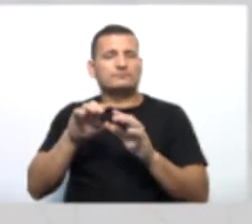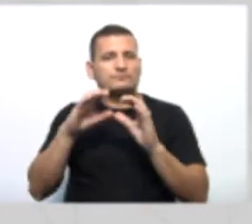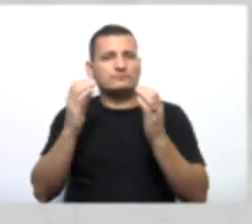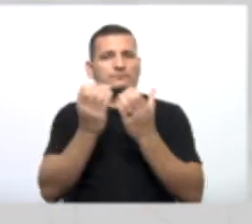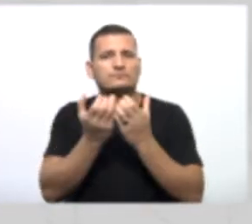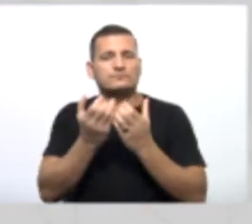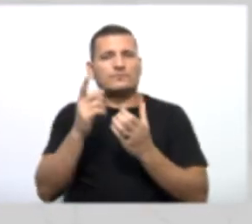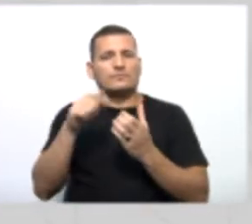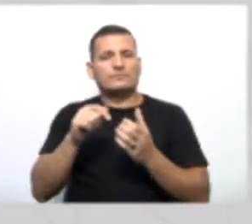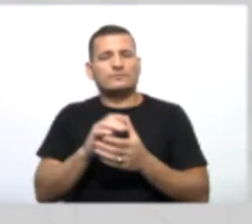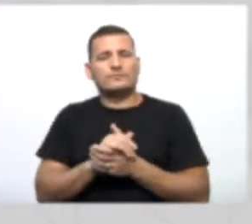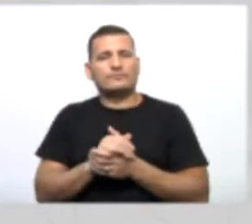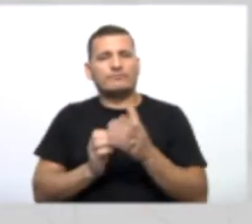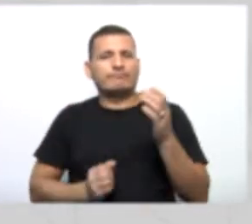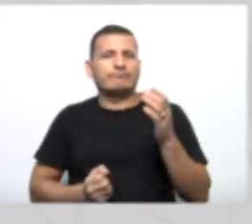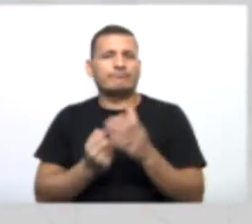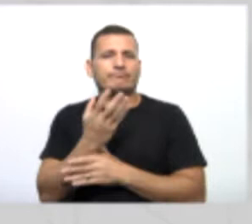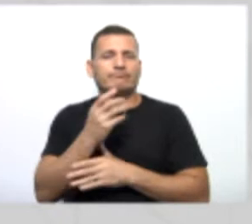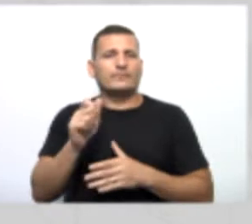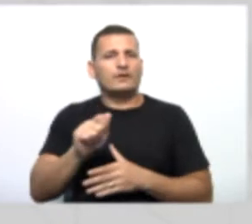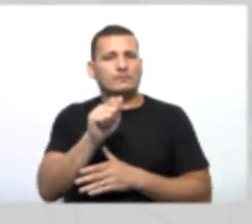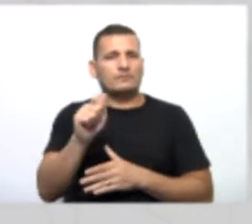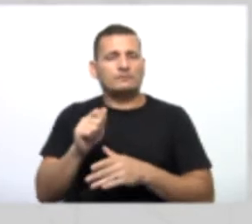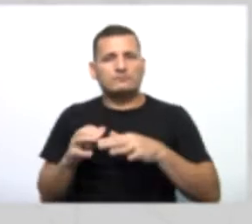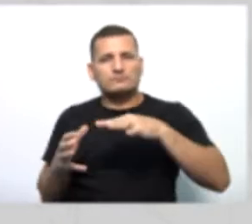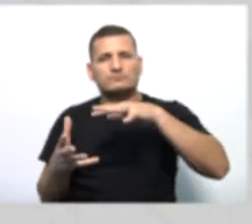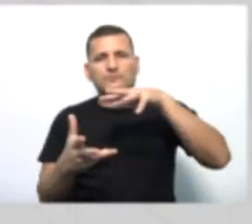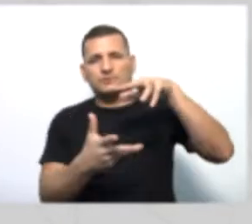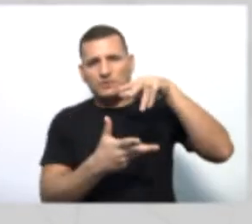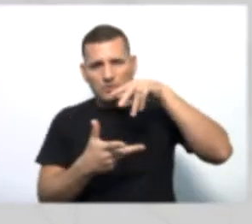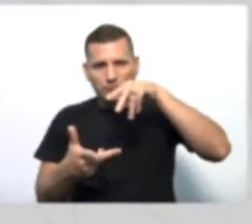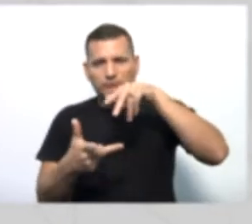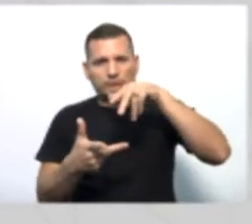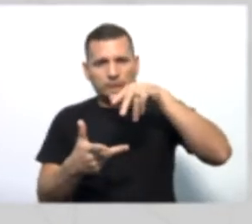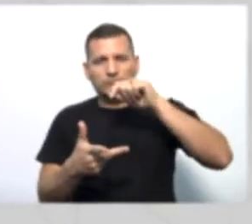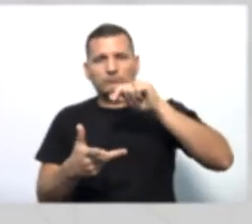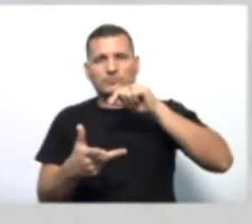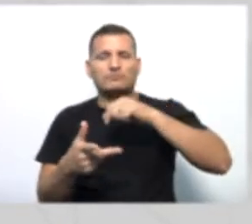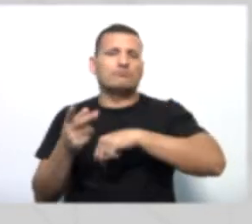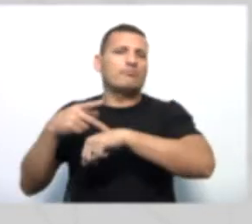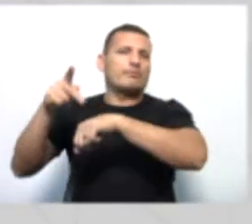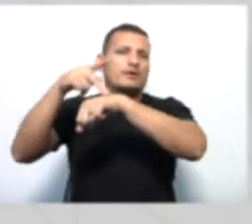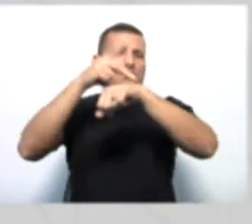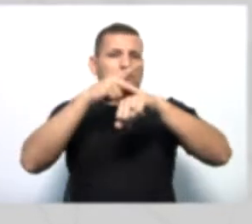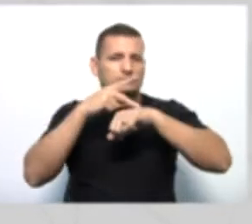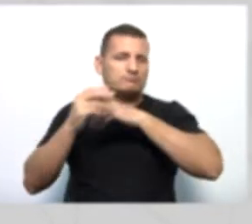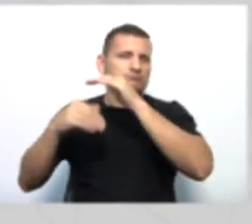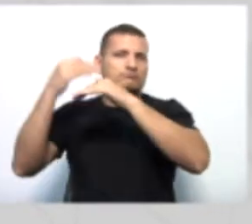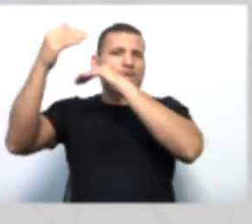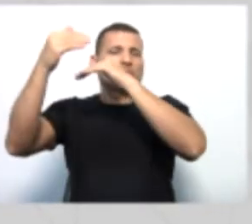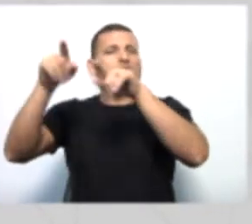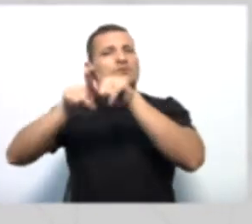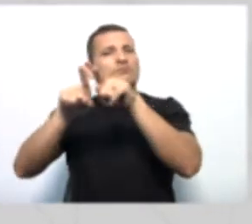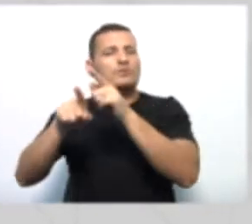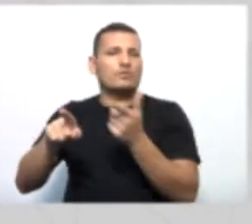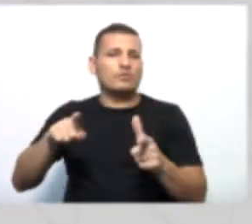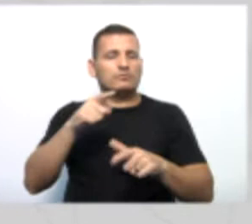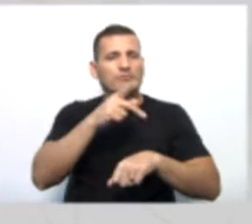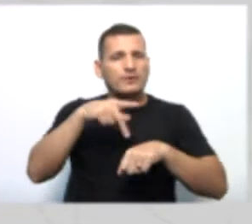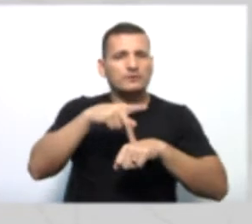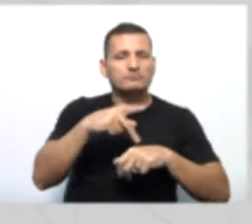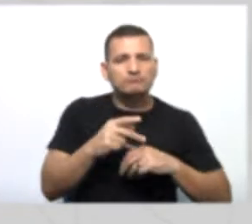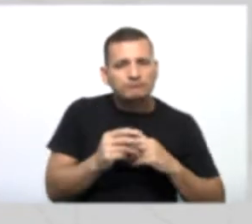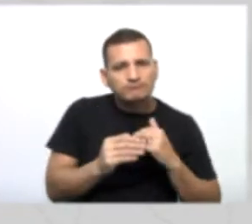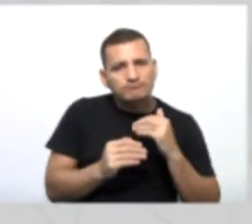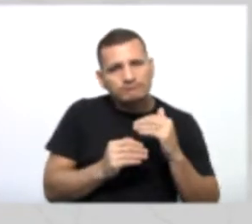de uma espécie de associação mundial que contemplasse os países desenvolvidos e em desenvolvimento para o